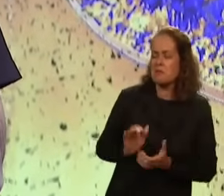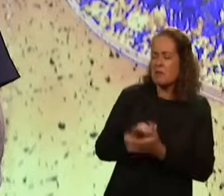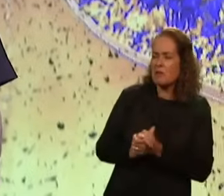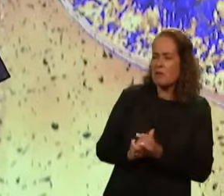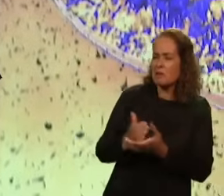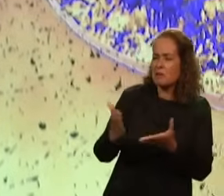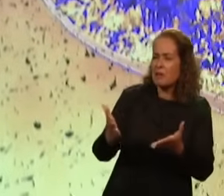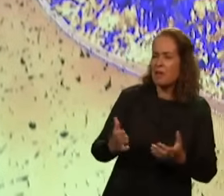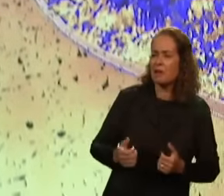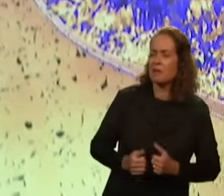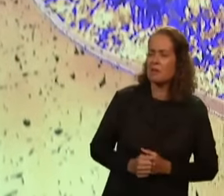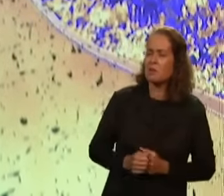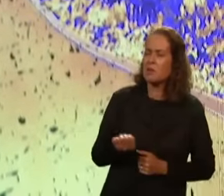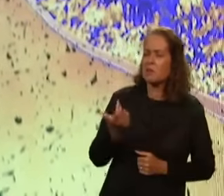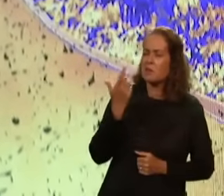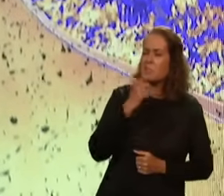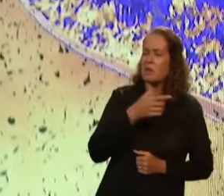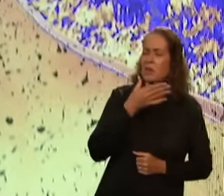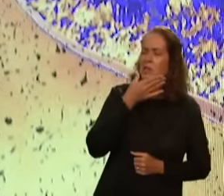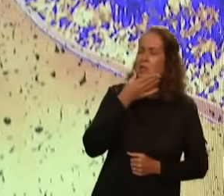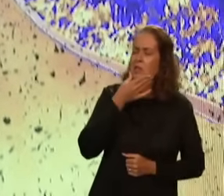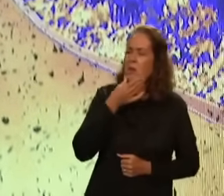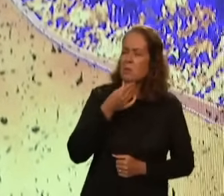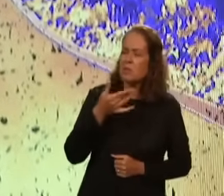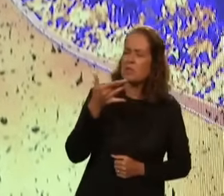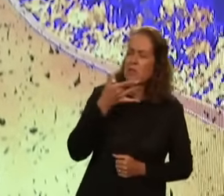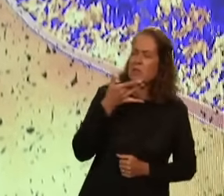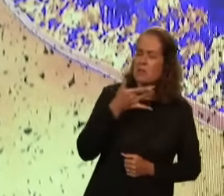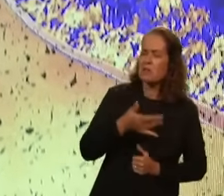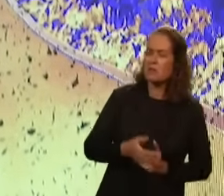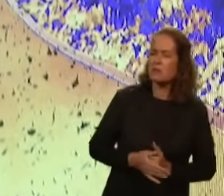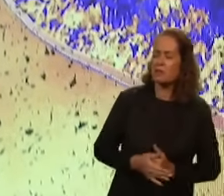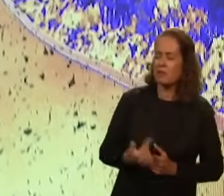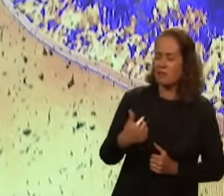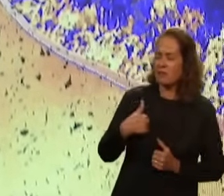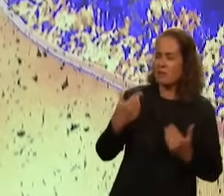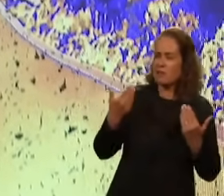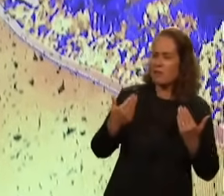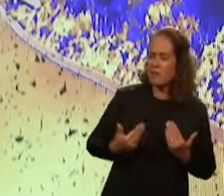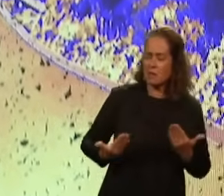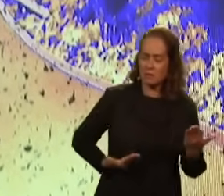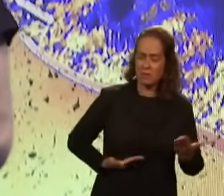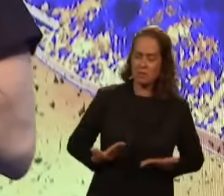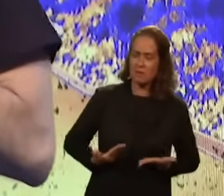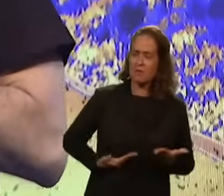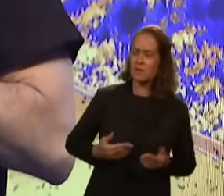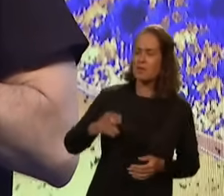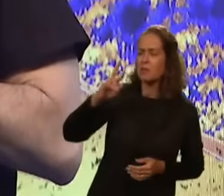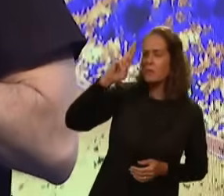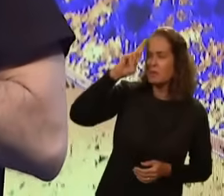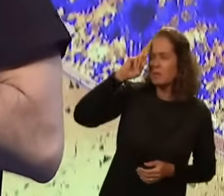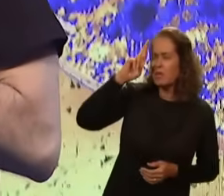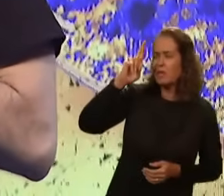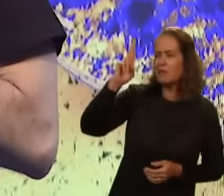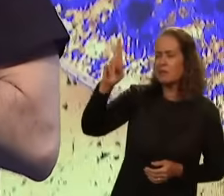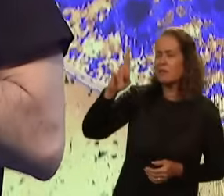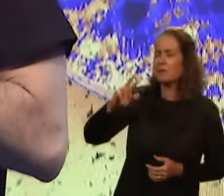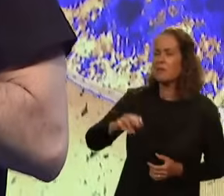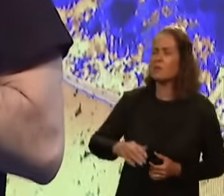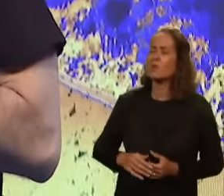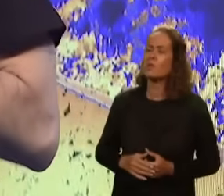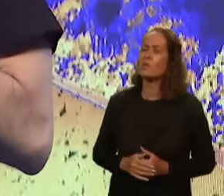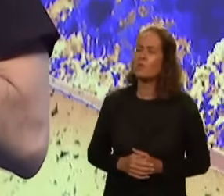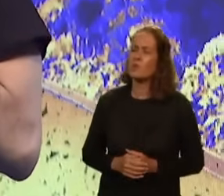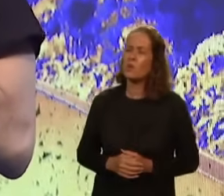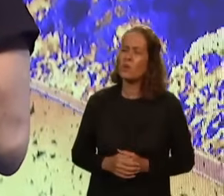Arrumou esse homem delícia aqui. E eu, servindo ao Senhor, sem me jogar em cima de